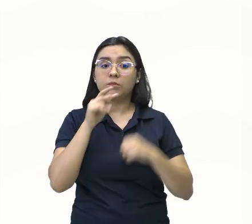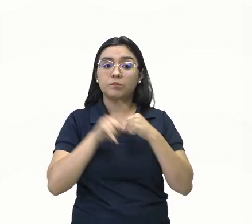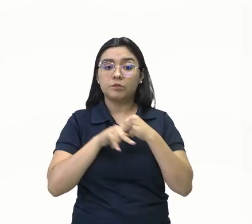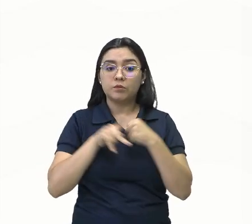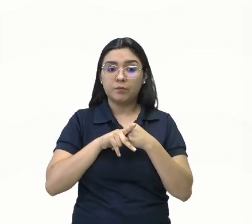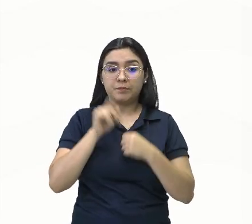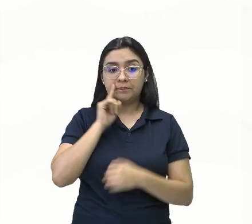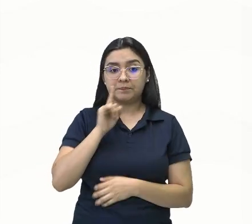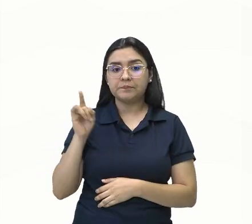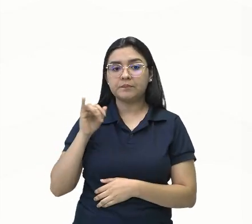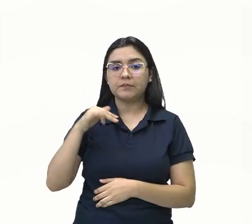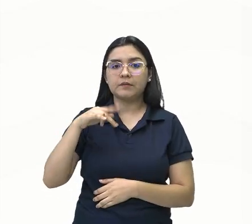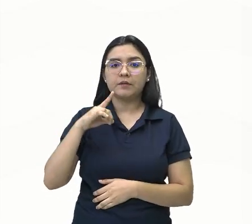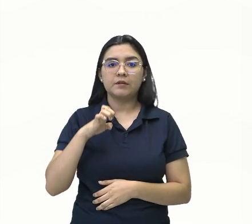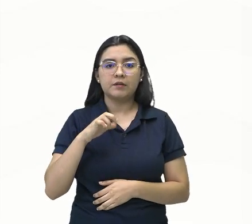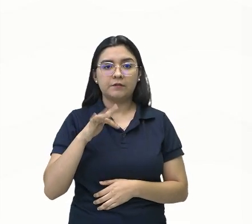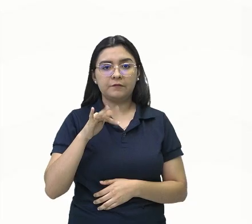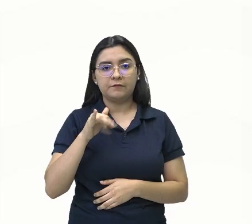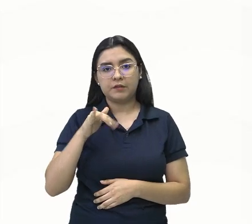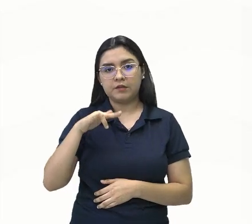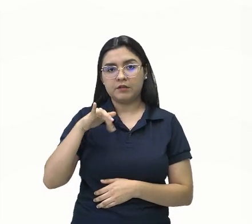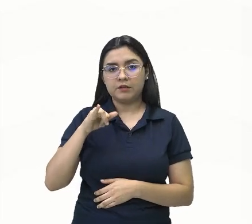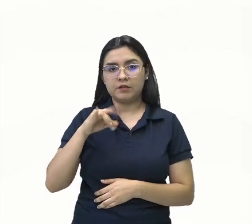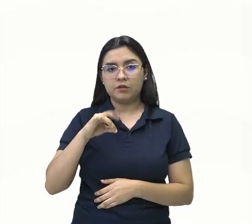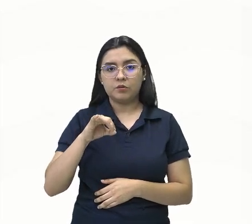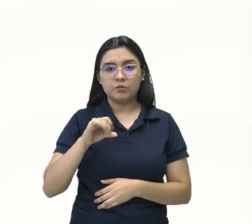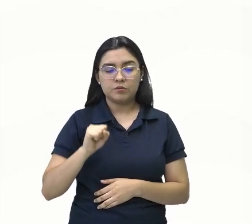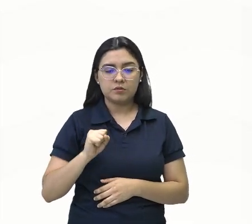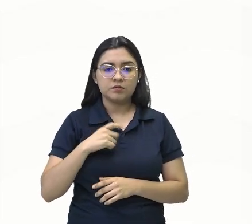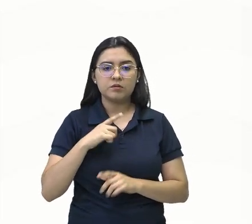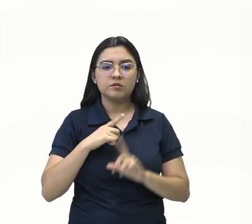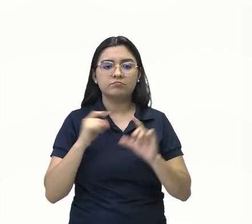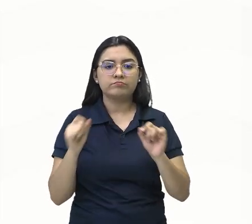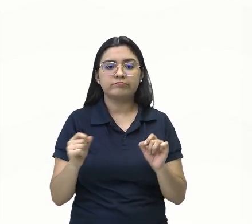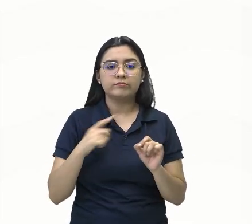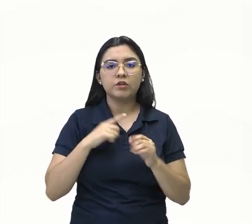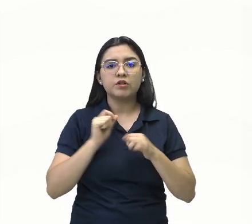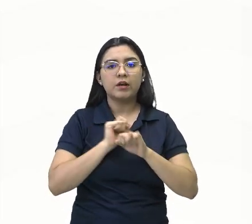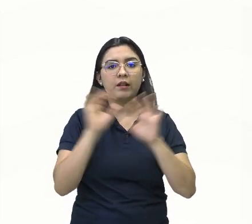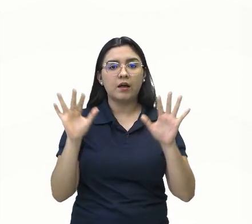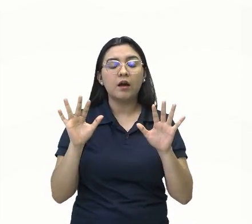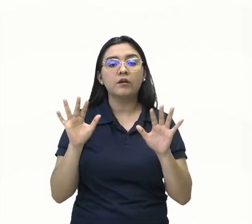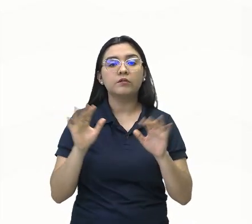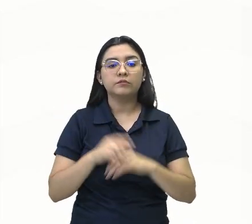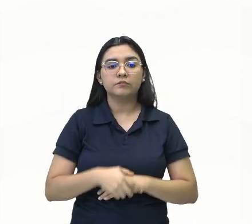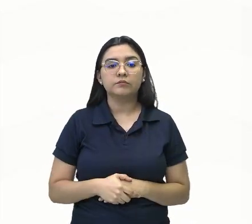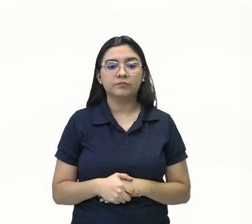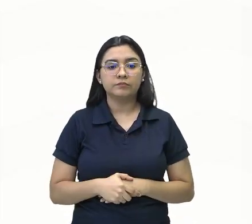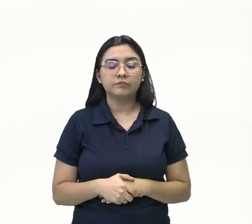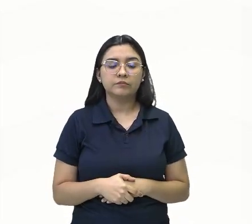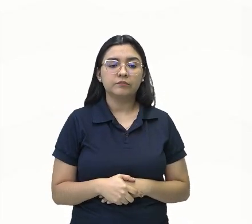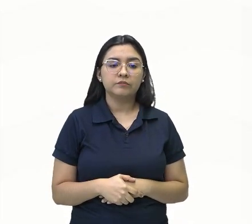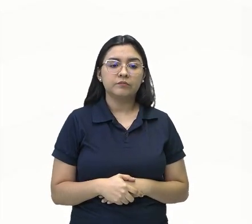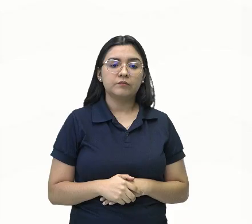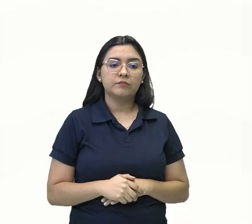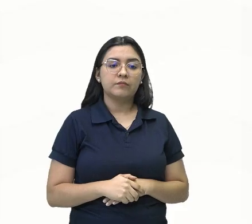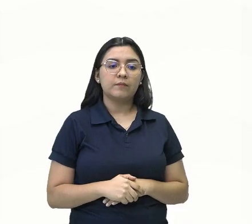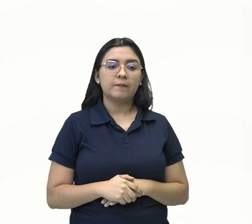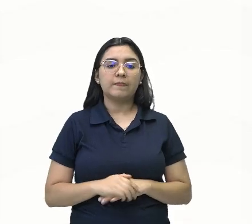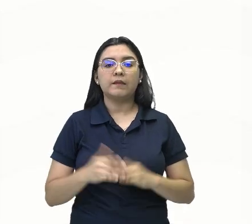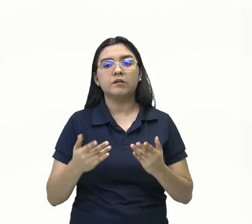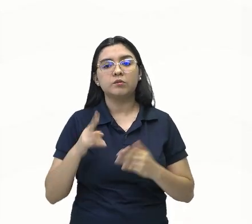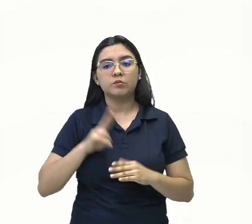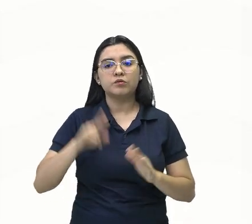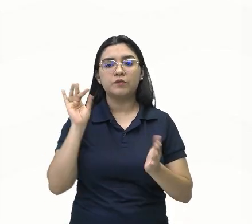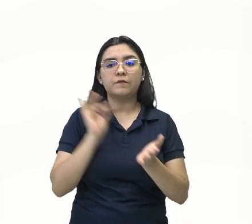indefinidos, né, eles não definem quem é o sujeito, eles deixam algo mais amplo, tá? Ele não entra, então,